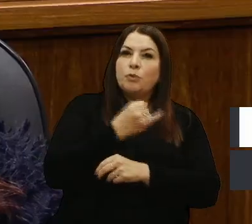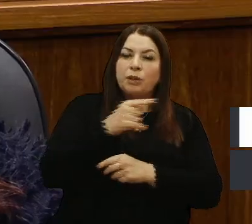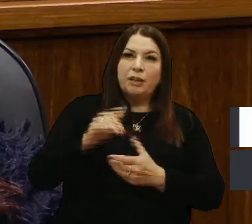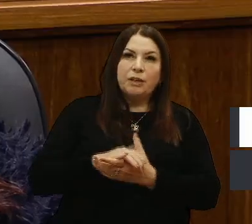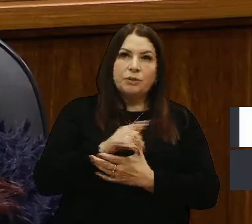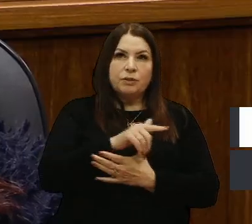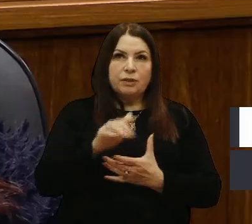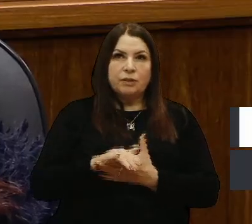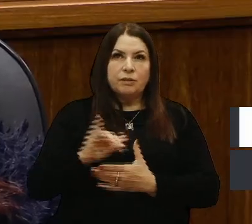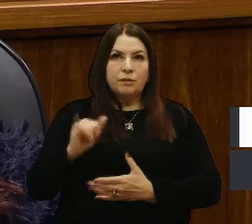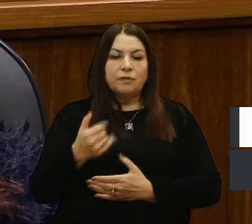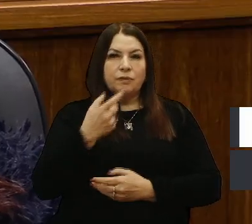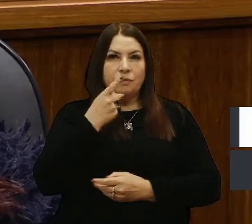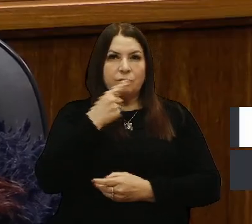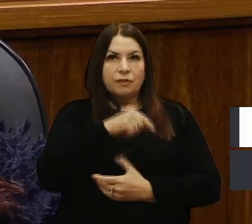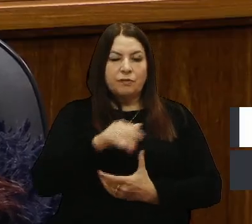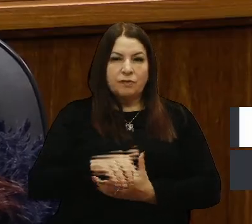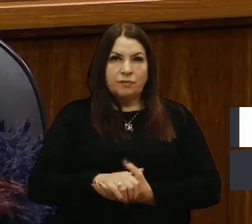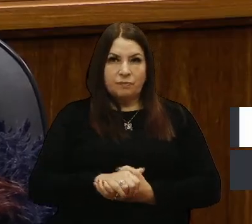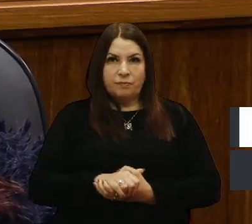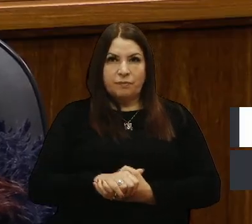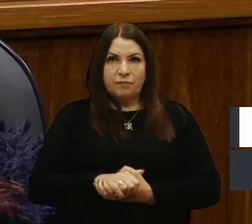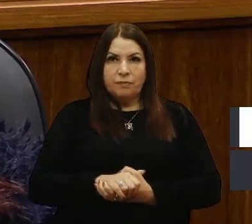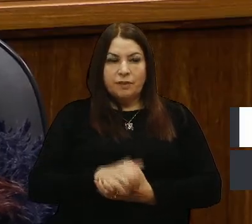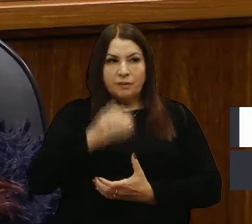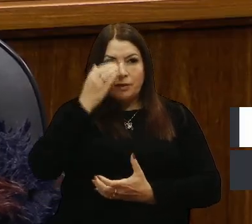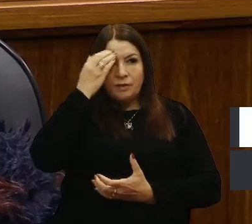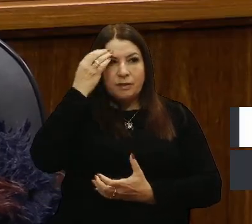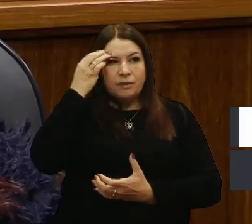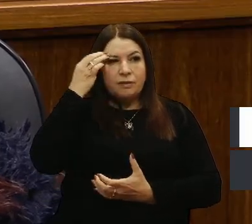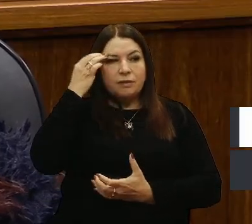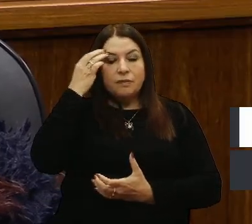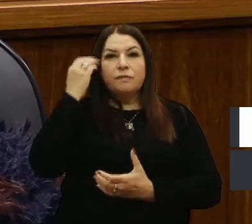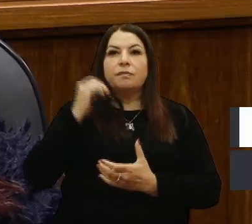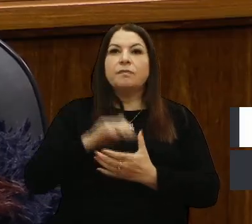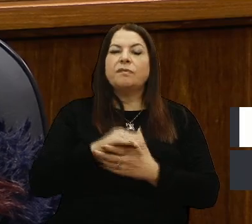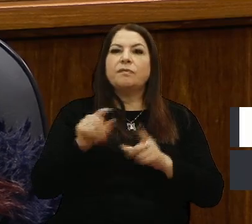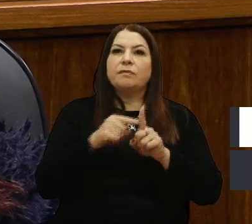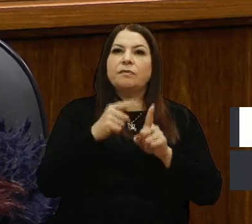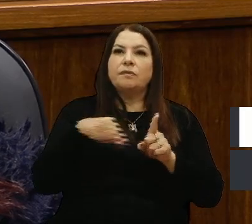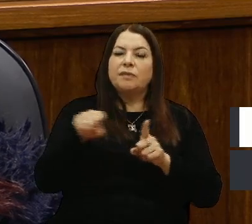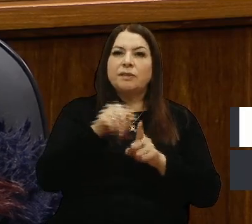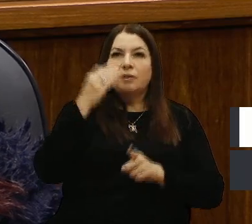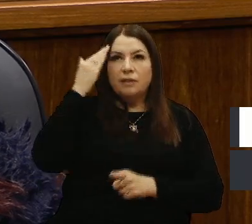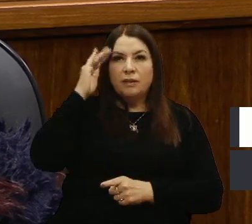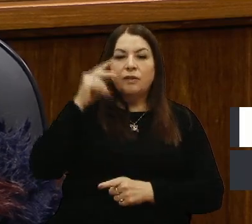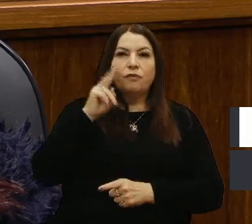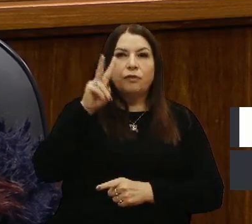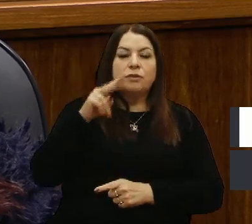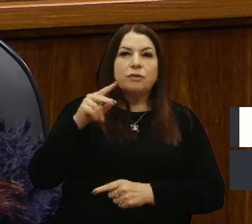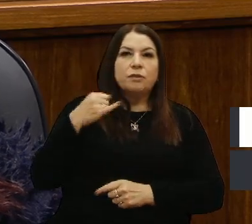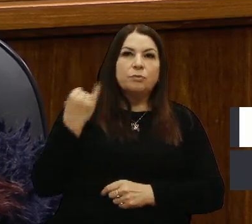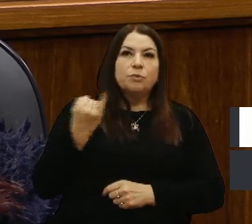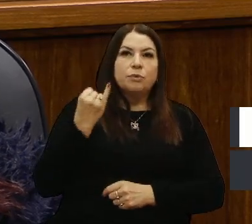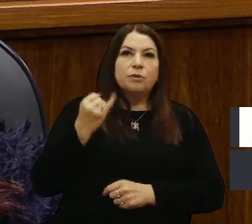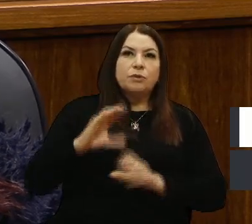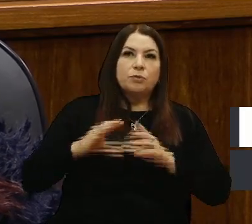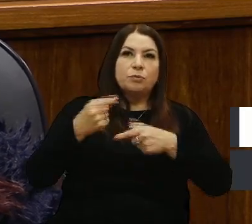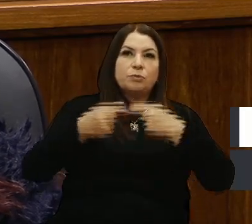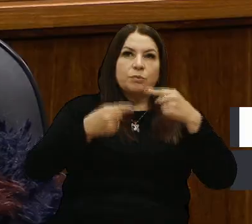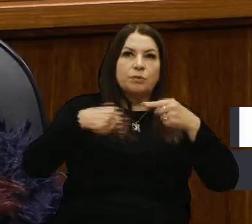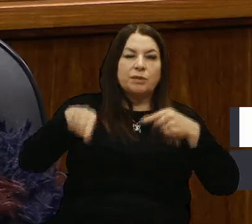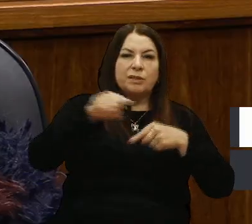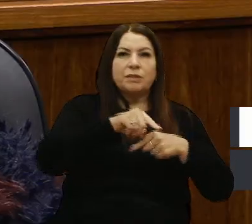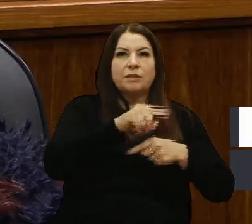Queria aproveitar e dizer isso na minha declaração de voto, que votarei favorável por entender a força e a importância das frentes